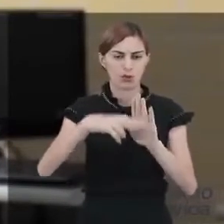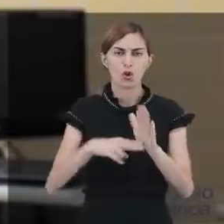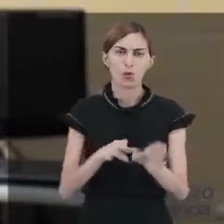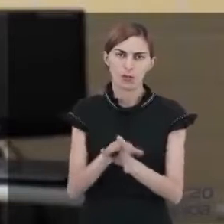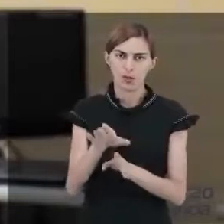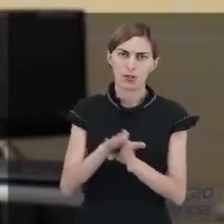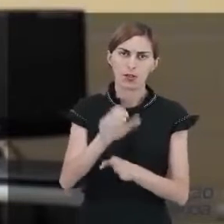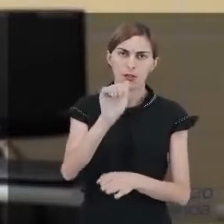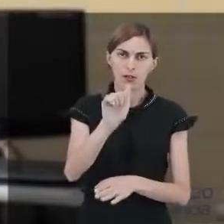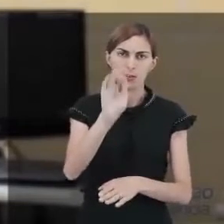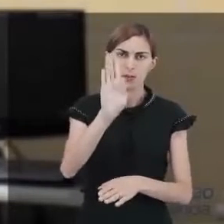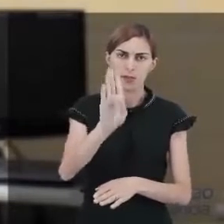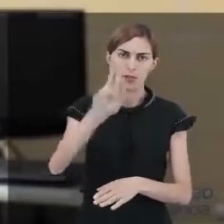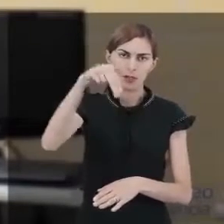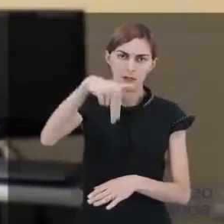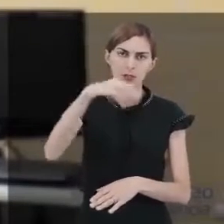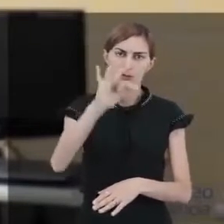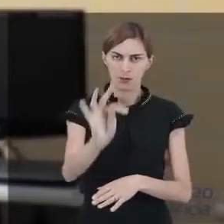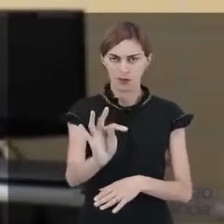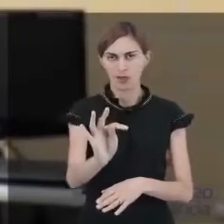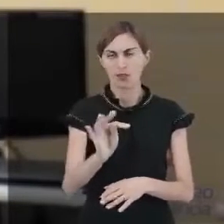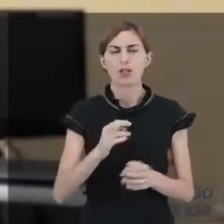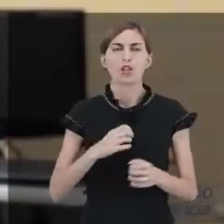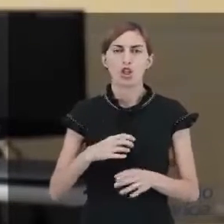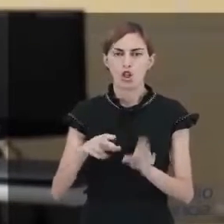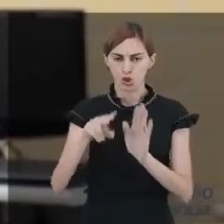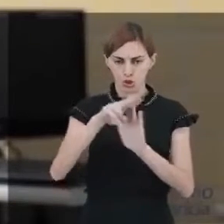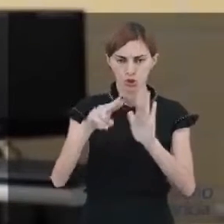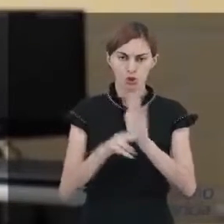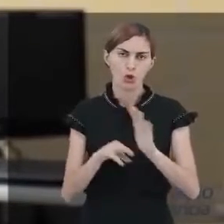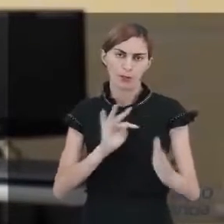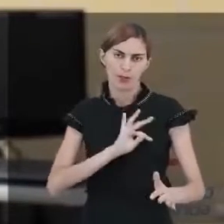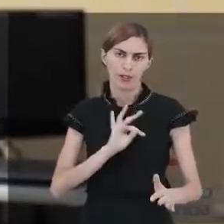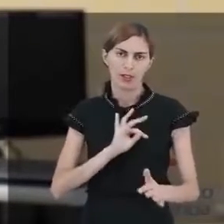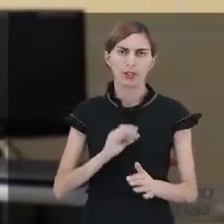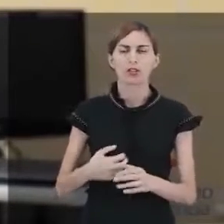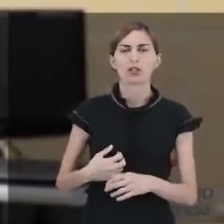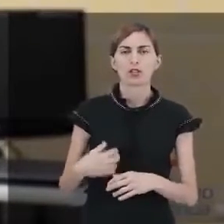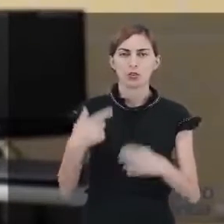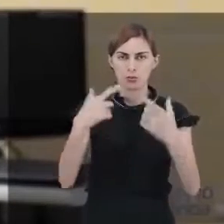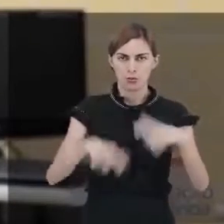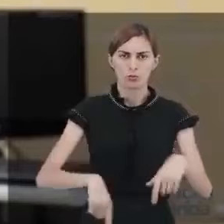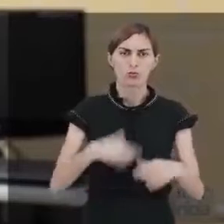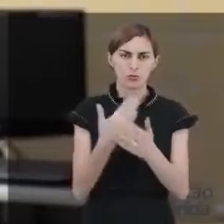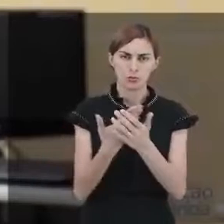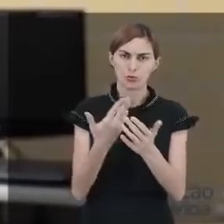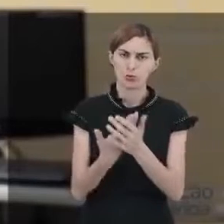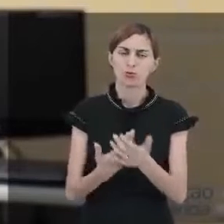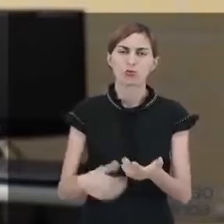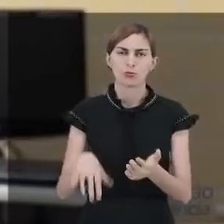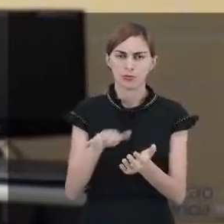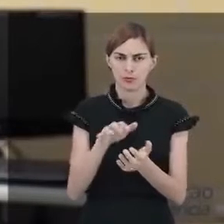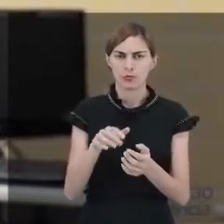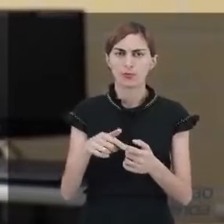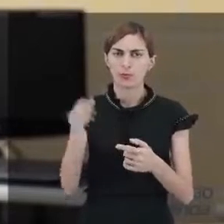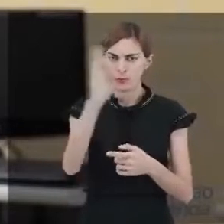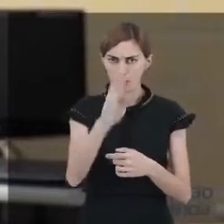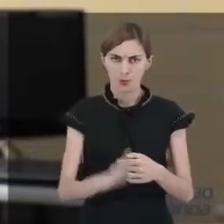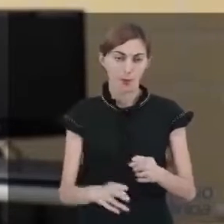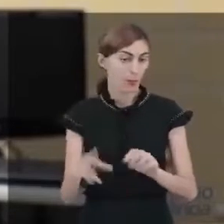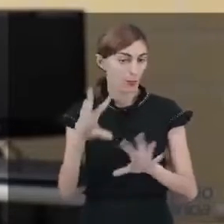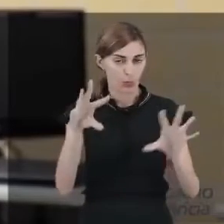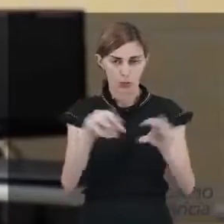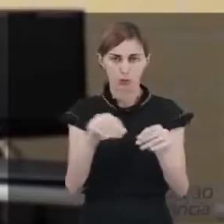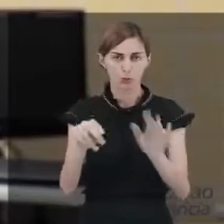da ABNT, da Associação Brasileira de Normas Técnicas, e do Instituto de Resseguro do Brasil, IRB. Tá? Todas essas normas servem